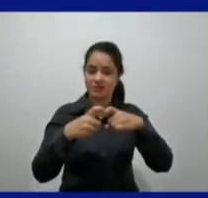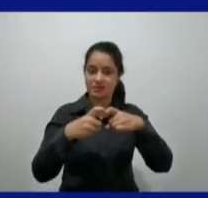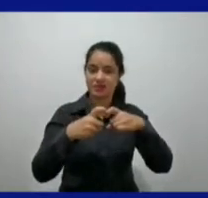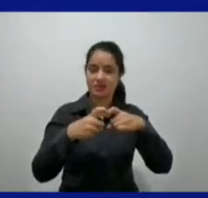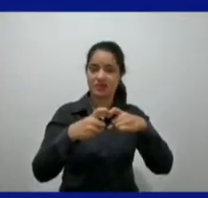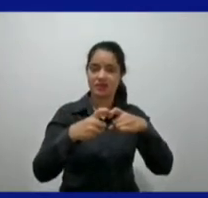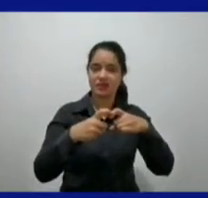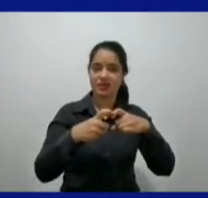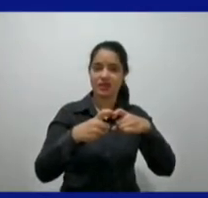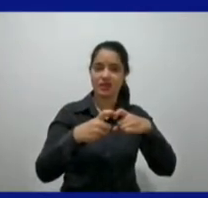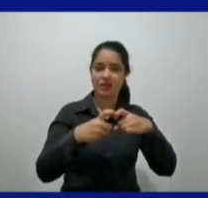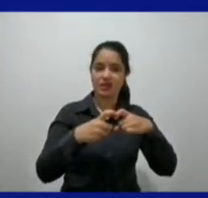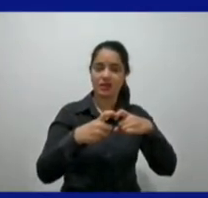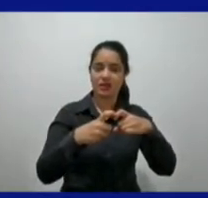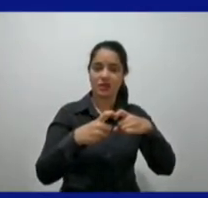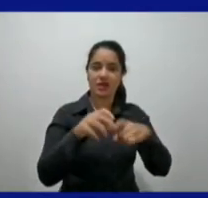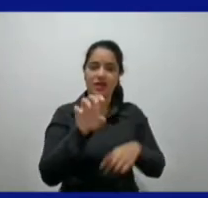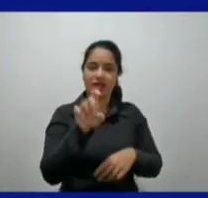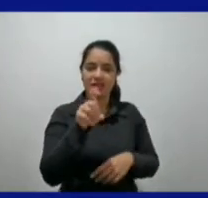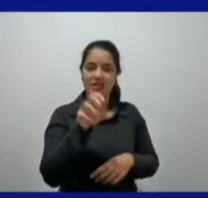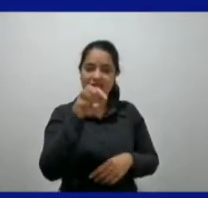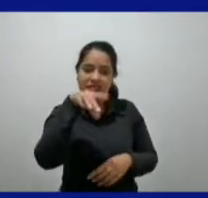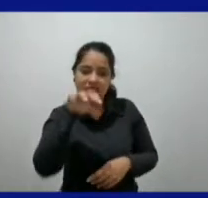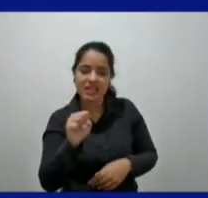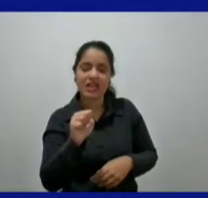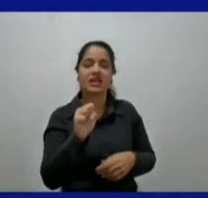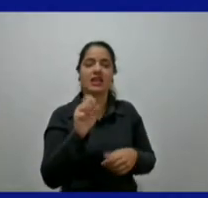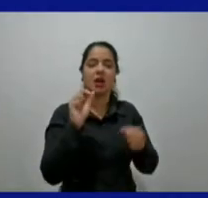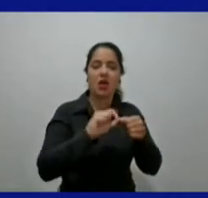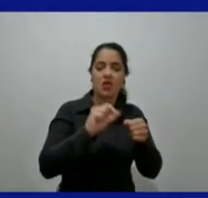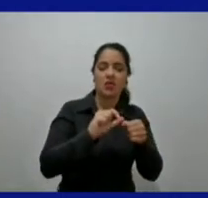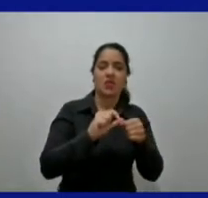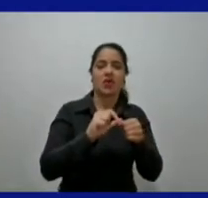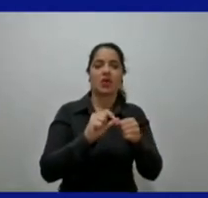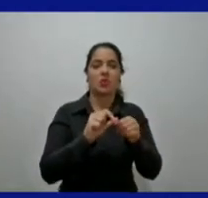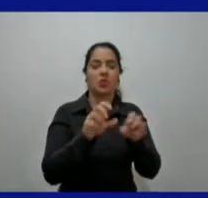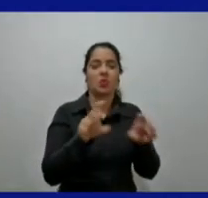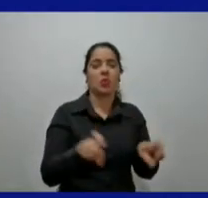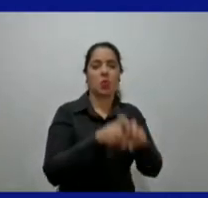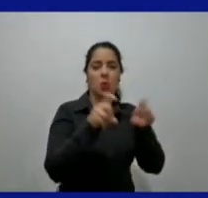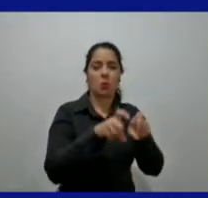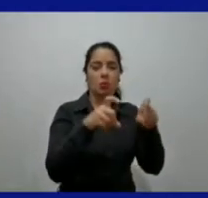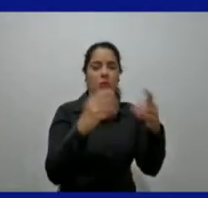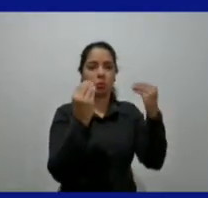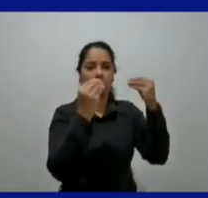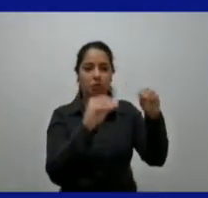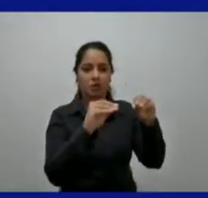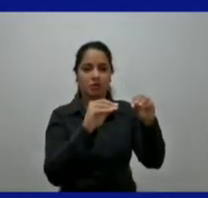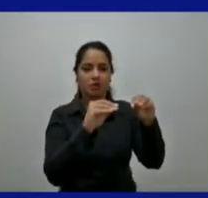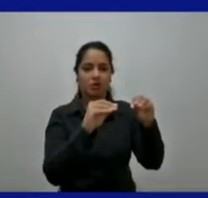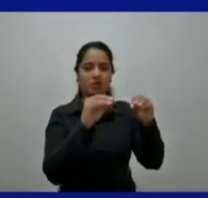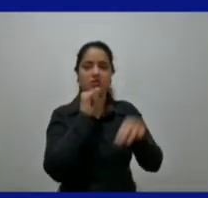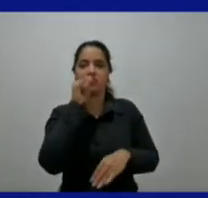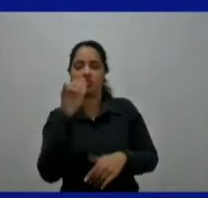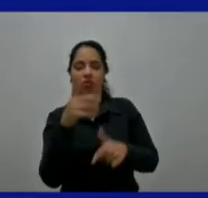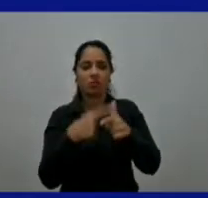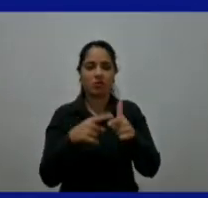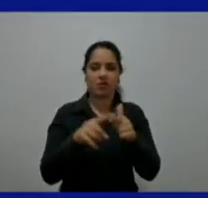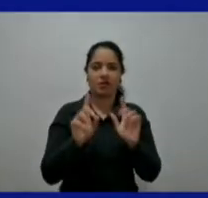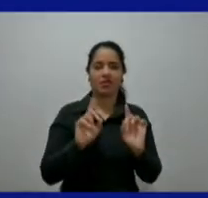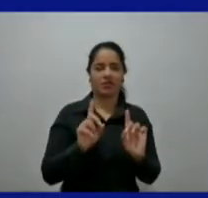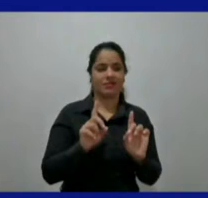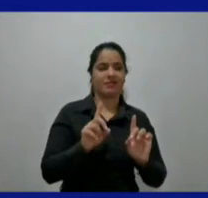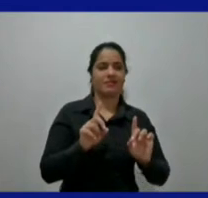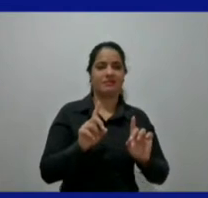no computador os exames, seriam os indicadores, e dá um diagnóstico. Não. Os exames são fundamentais como os indicadores, mas eles